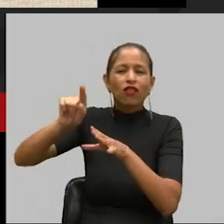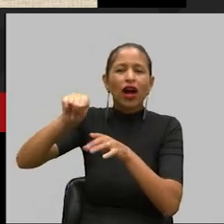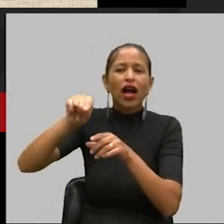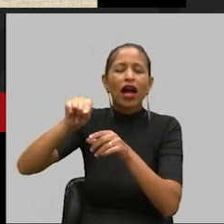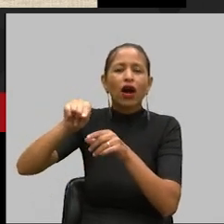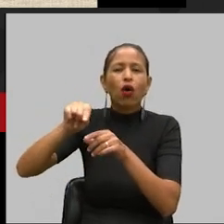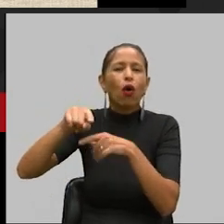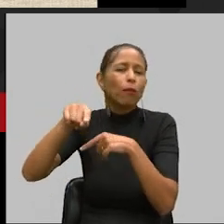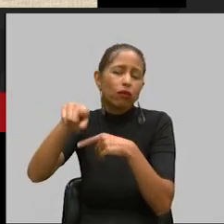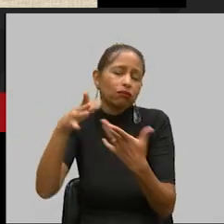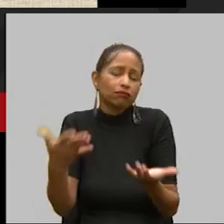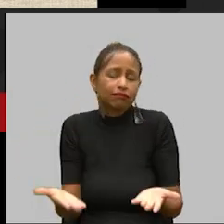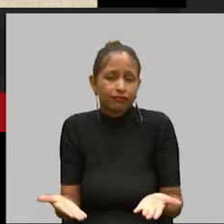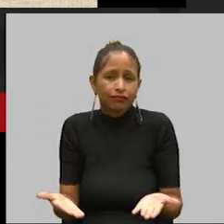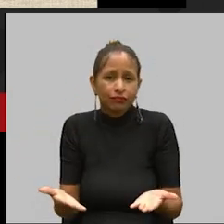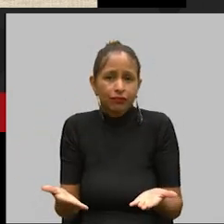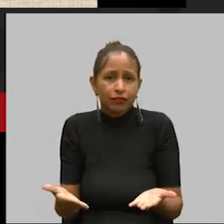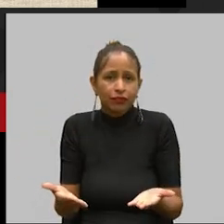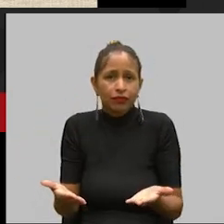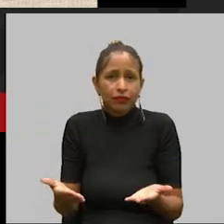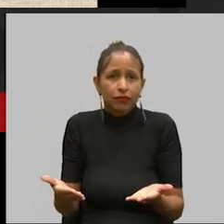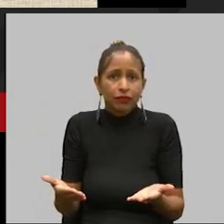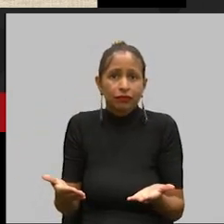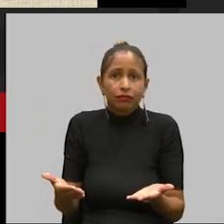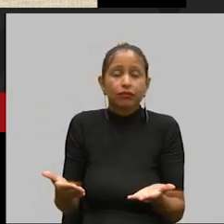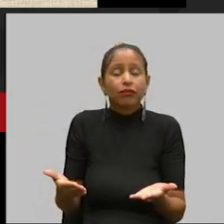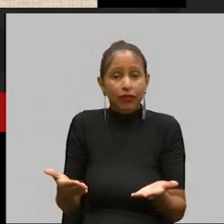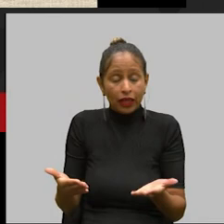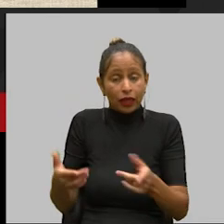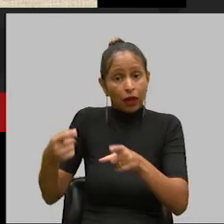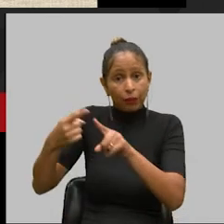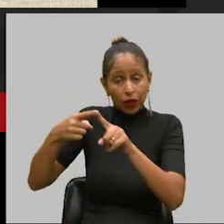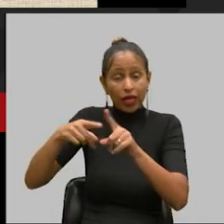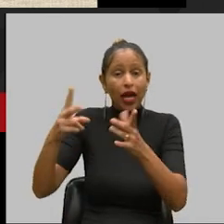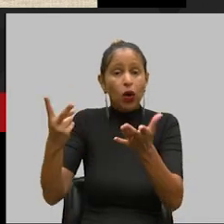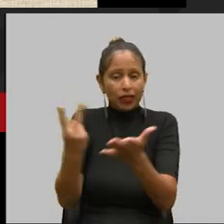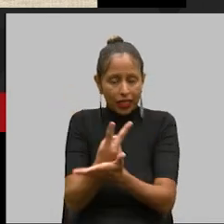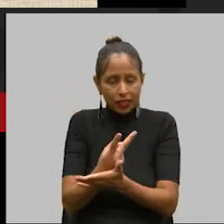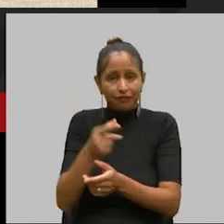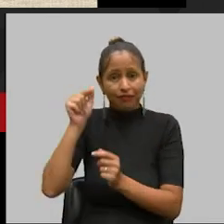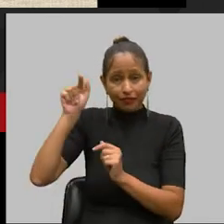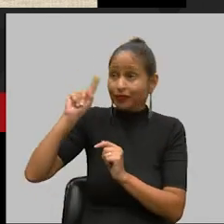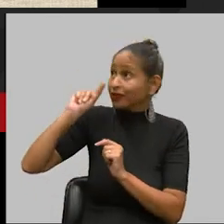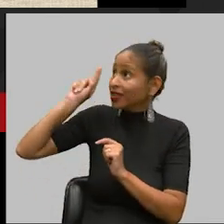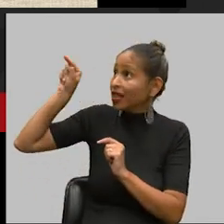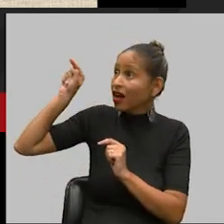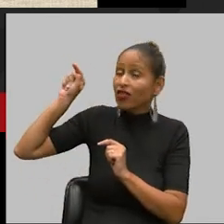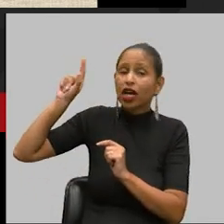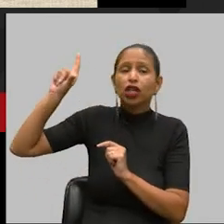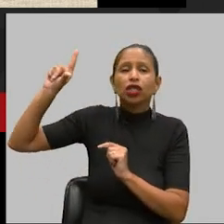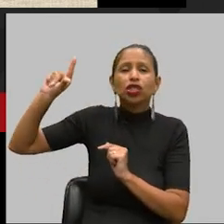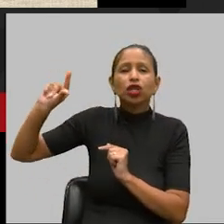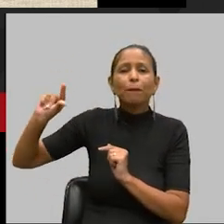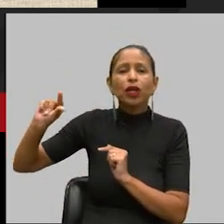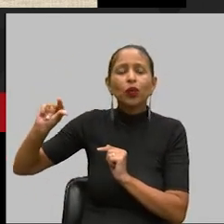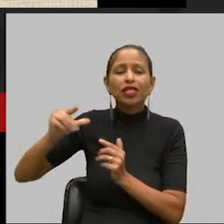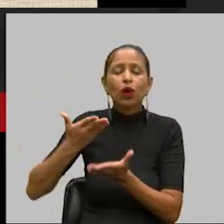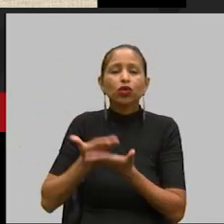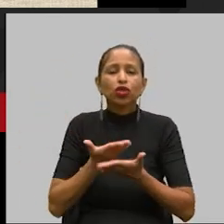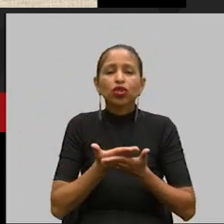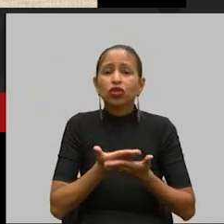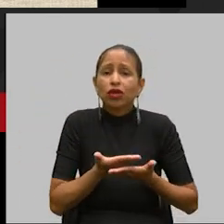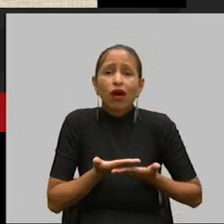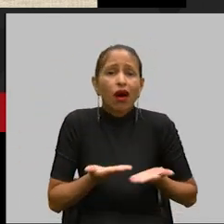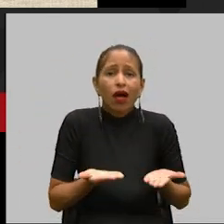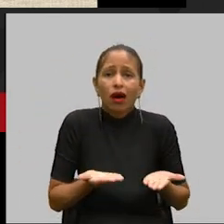Urbano né Oi É então o que que acontece aqui você já vê a diminuição de escolas não preciso